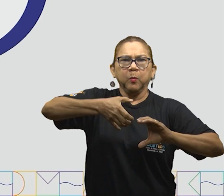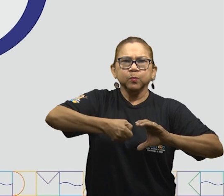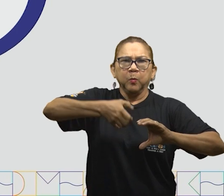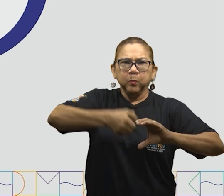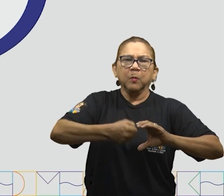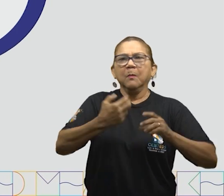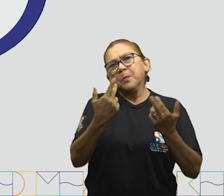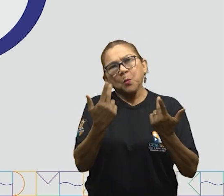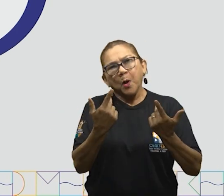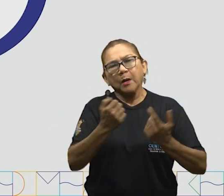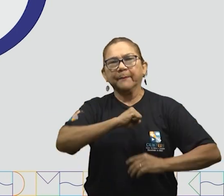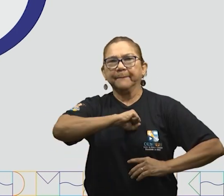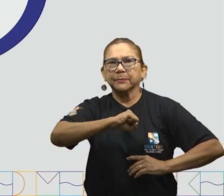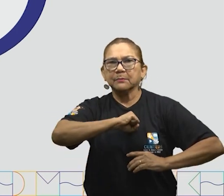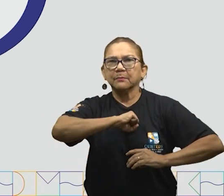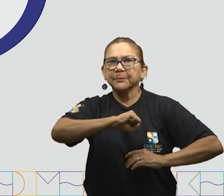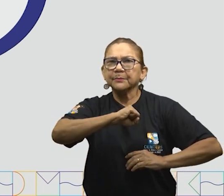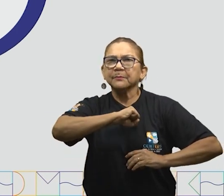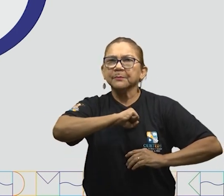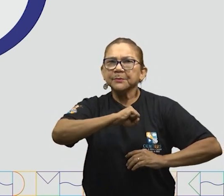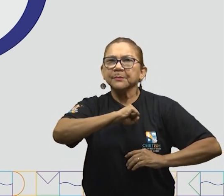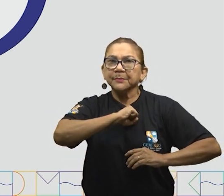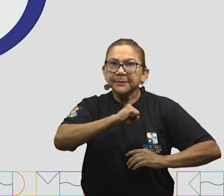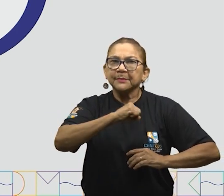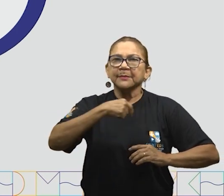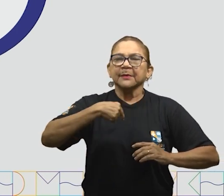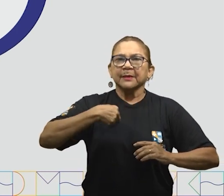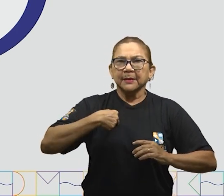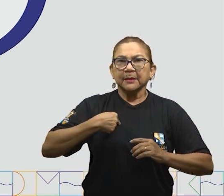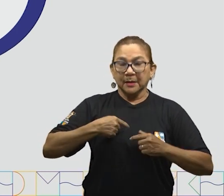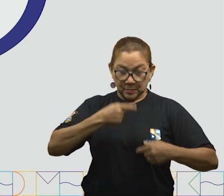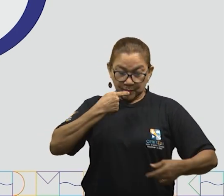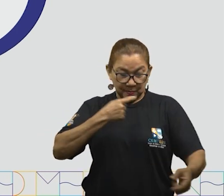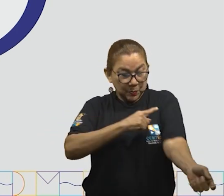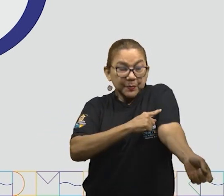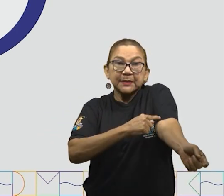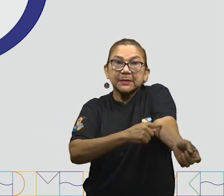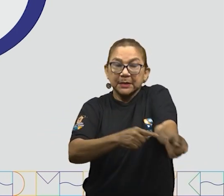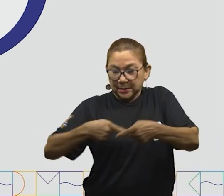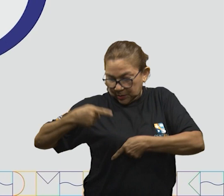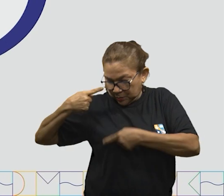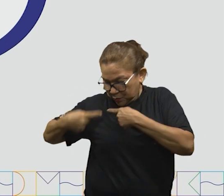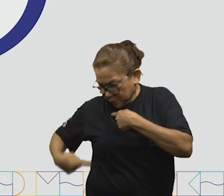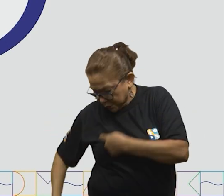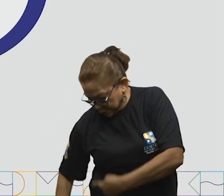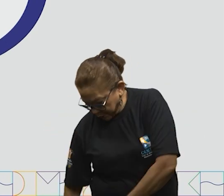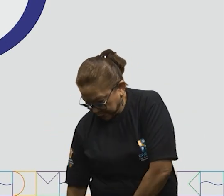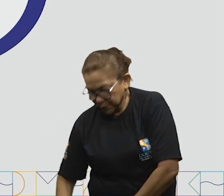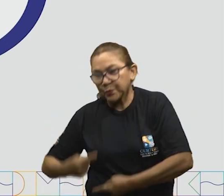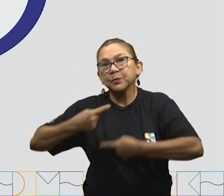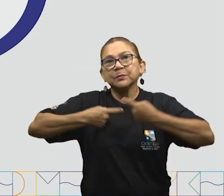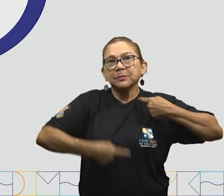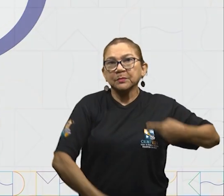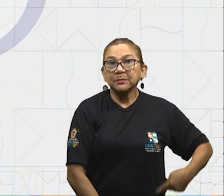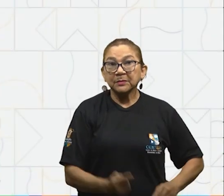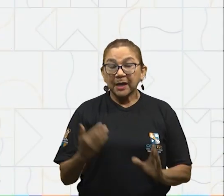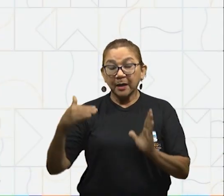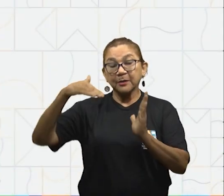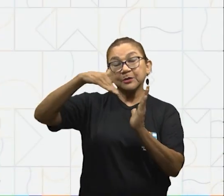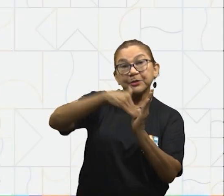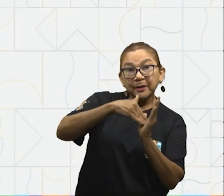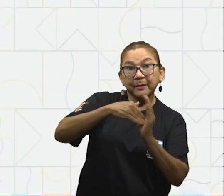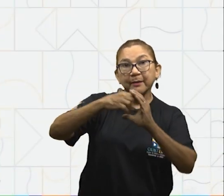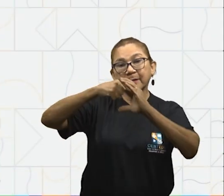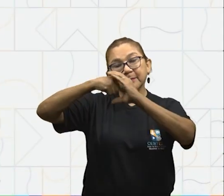gera os batimentos cardíacos. O sangue, então, corre pelos vasos sanguíneos até chegar às células.